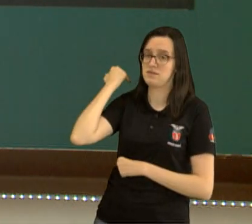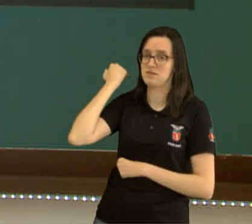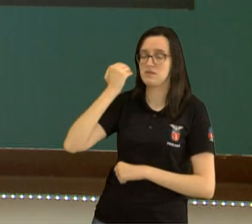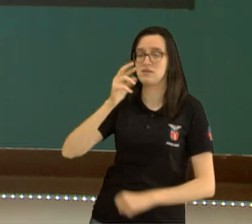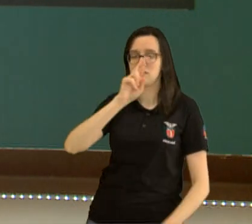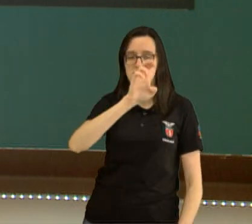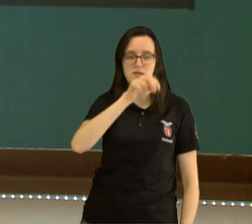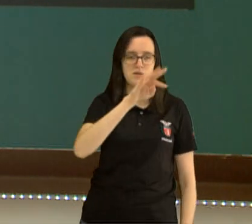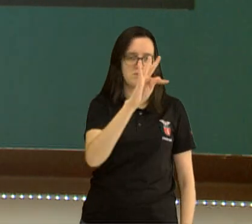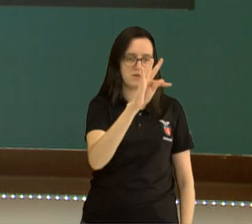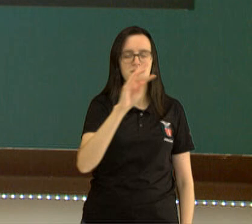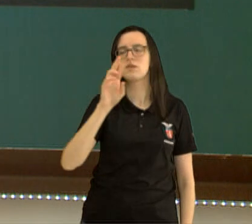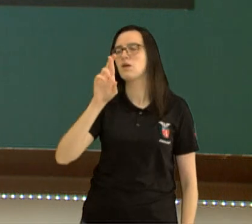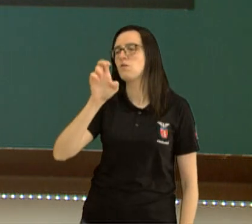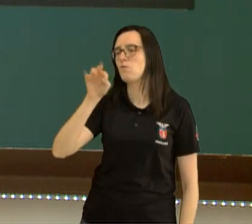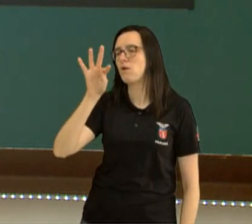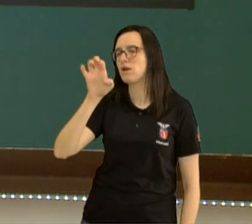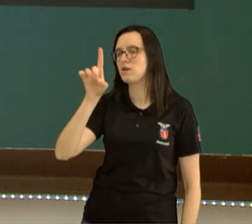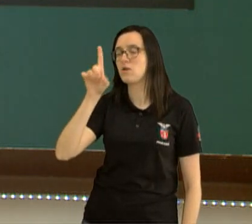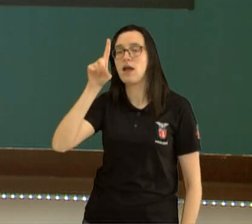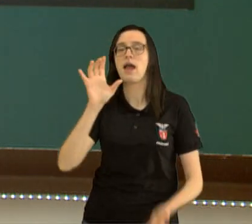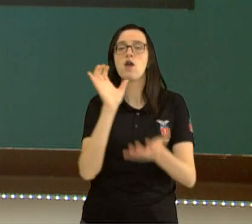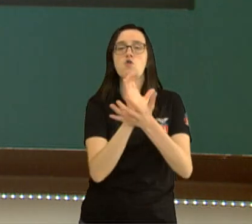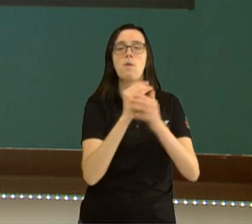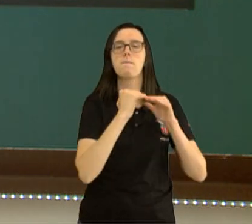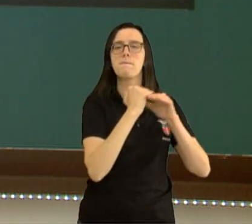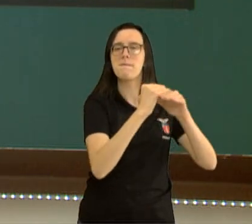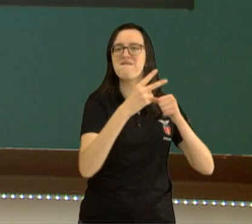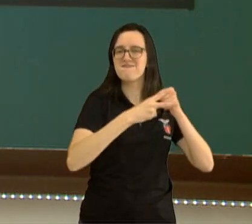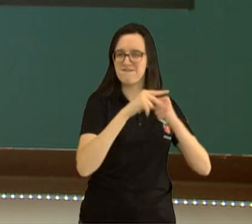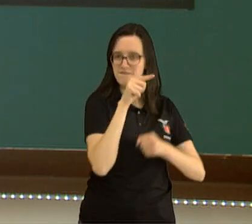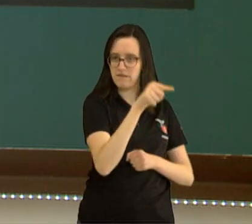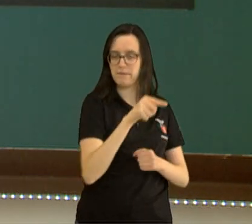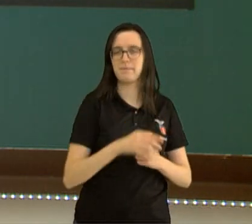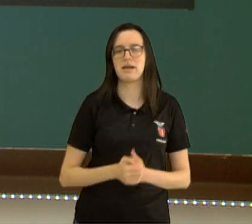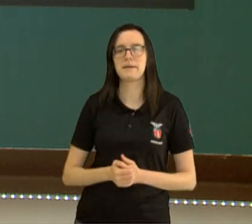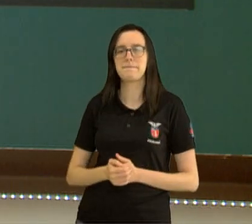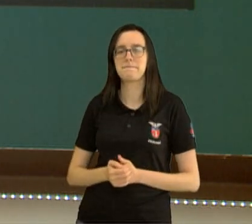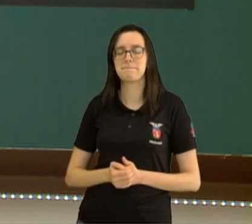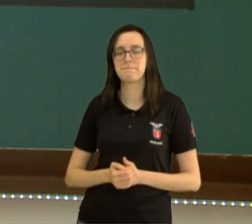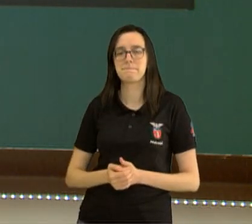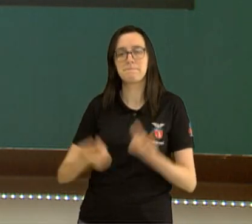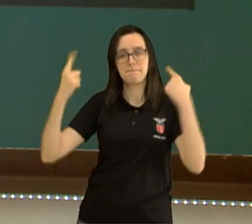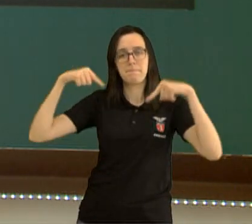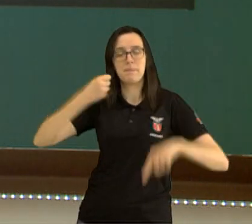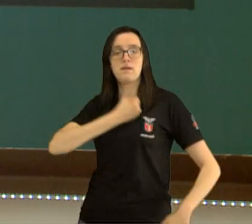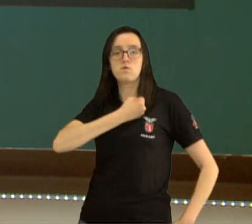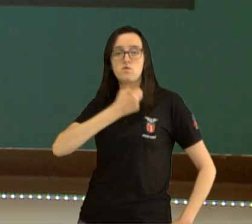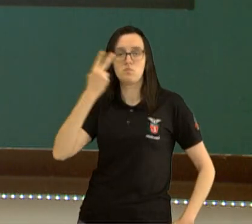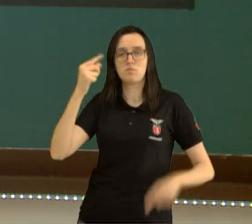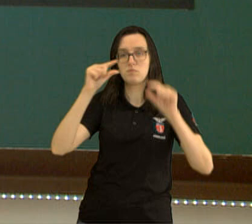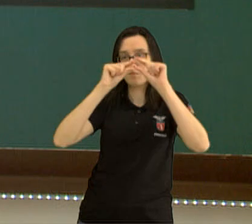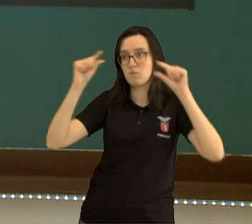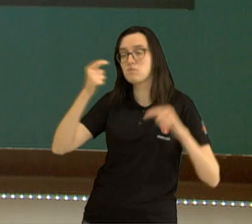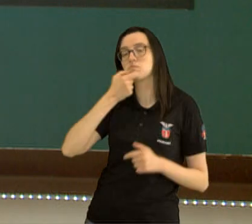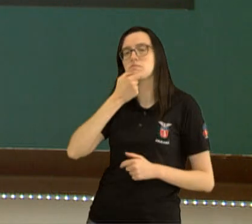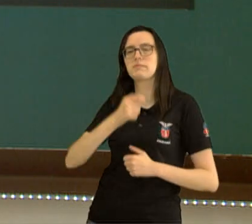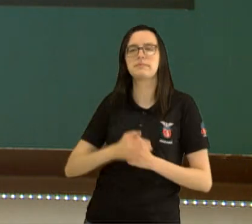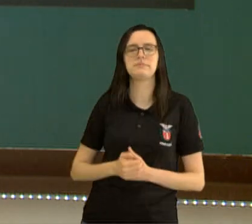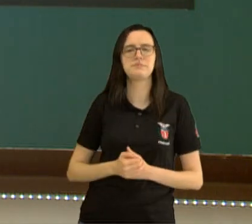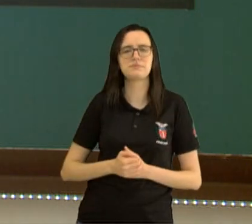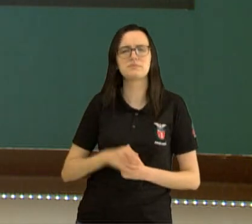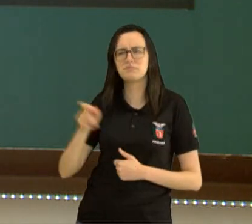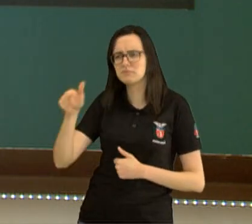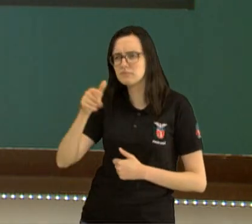é rented. É um verbo regular, tá bom? E número 2. Did she have some drinks at the ice bar?